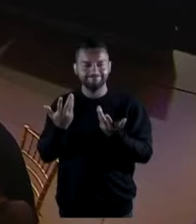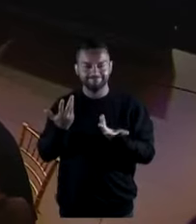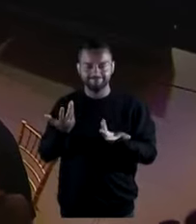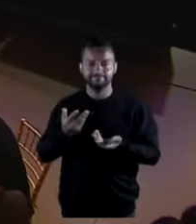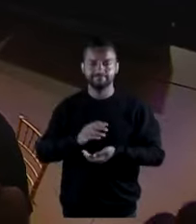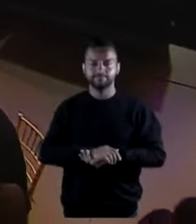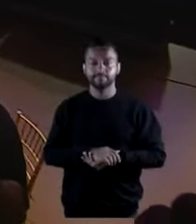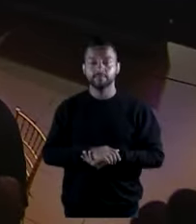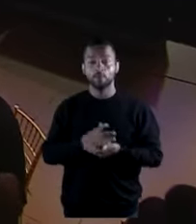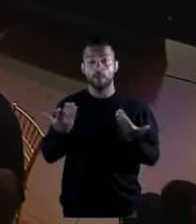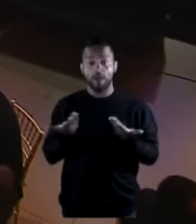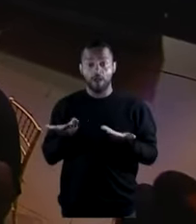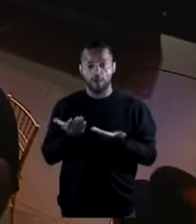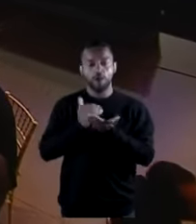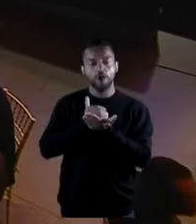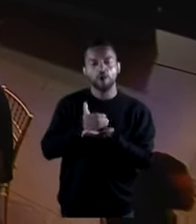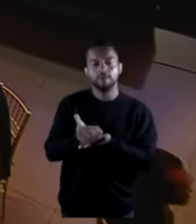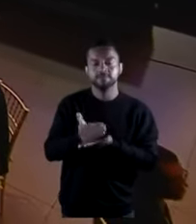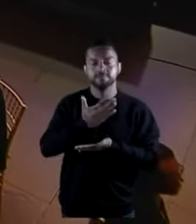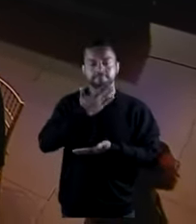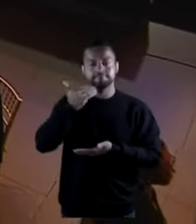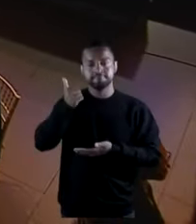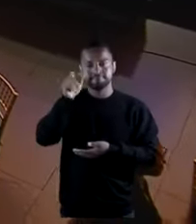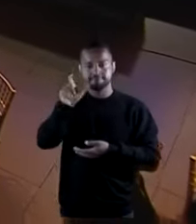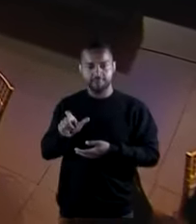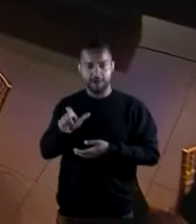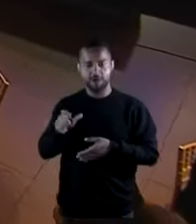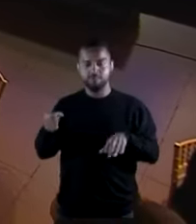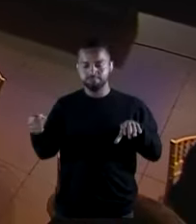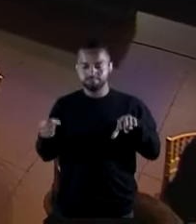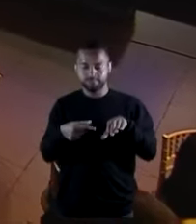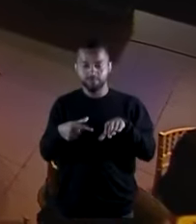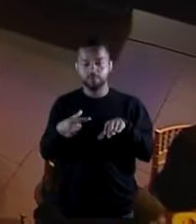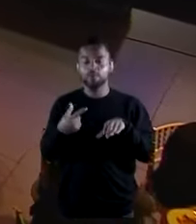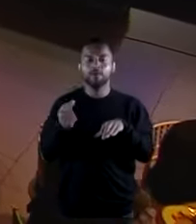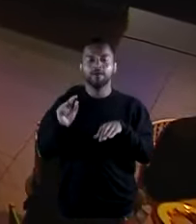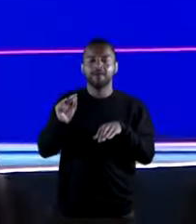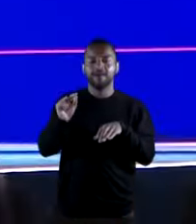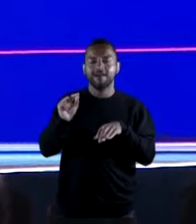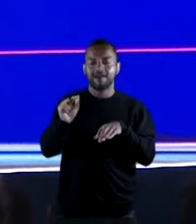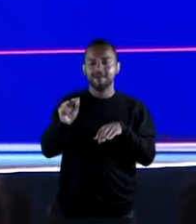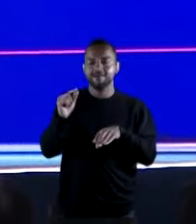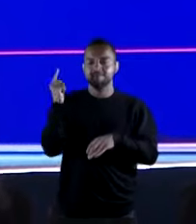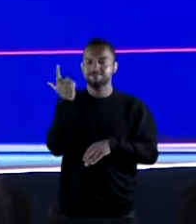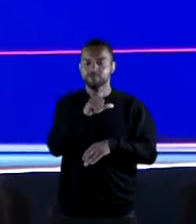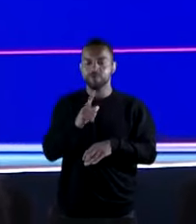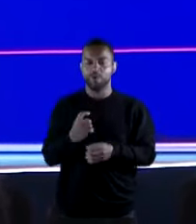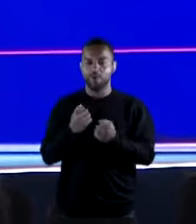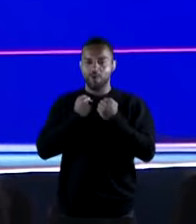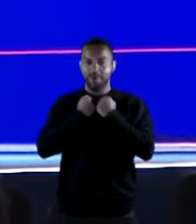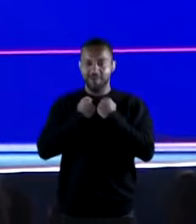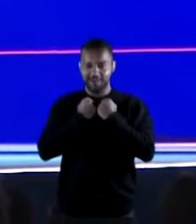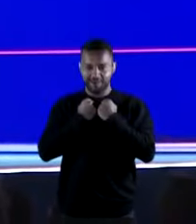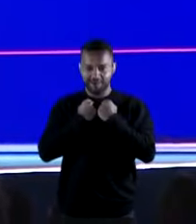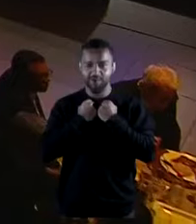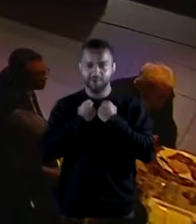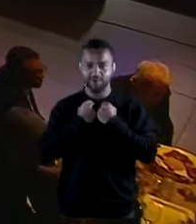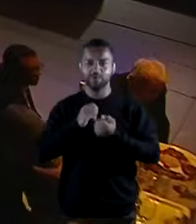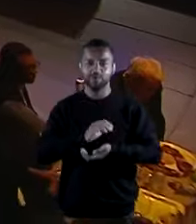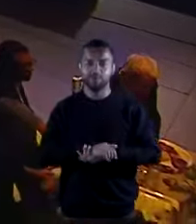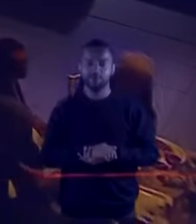com o melhor goleiro. Vamos saber quem foi o grande guardador de metas deste ano. Os indicados